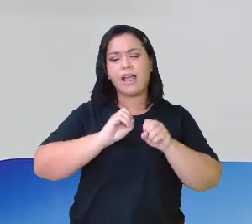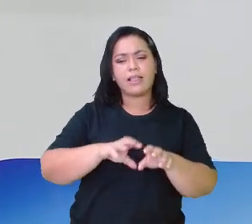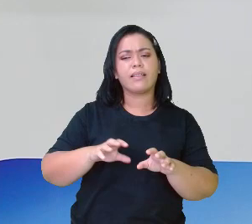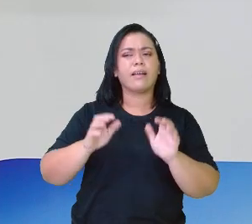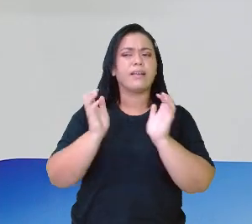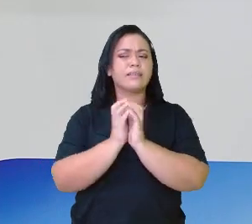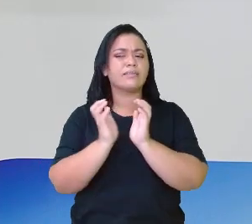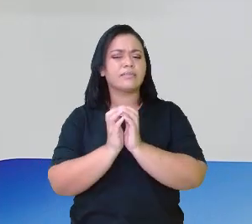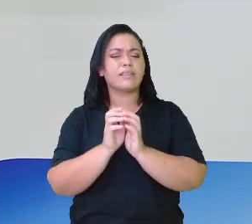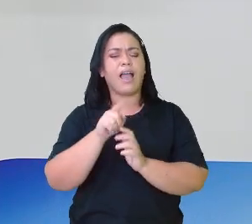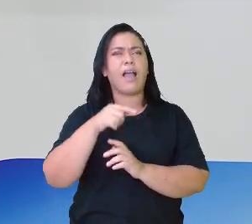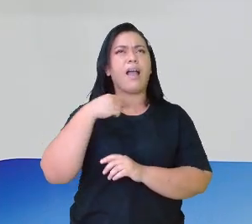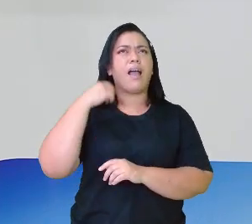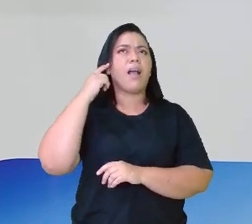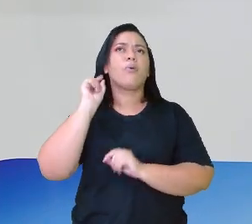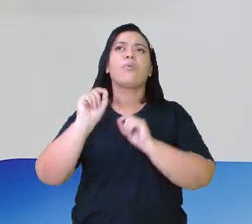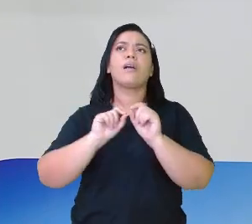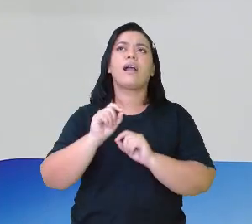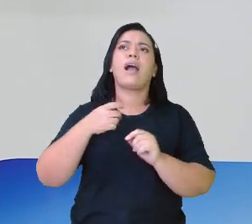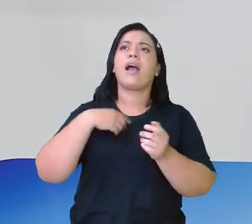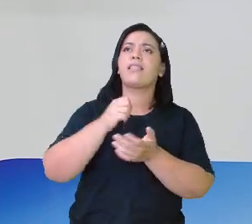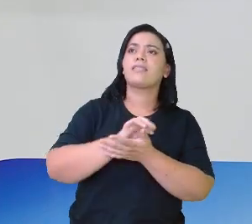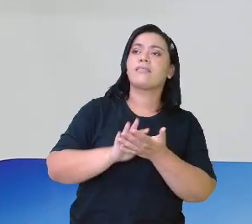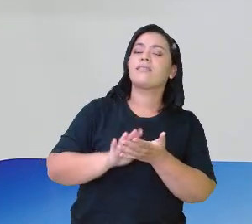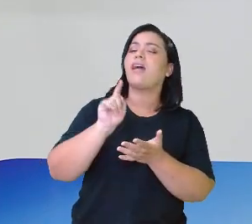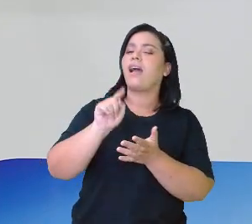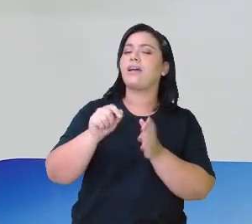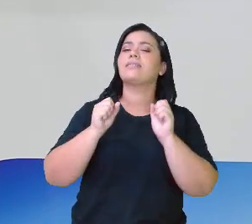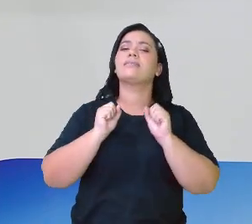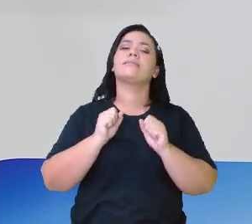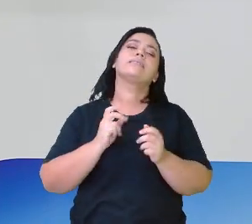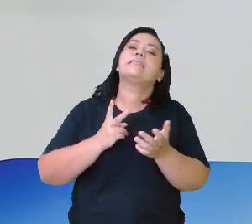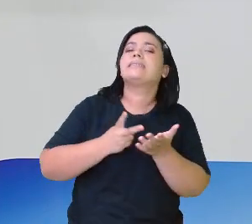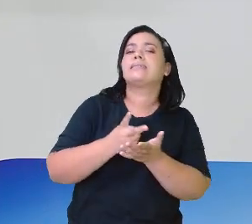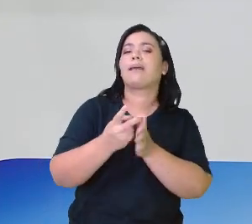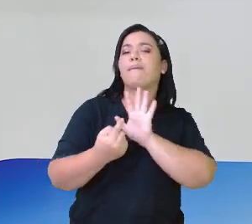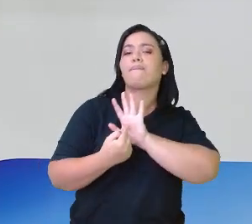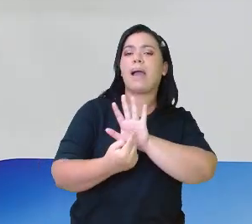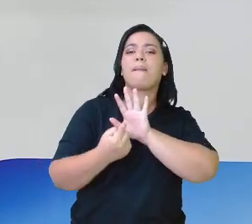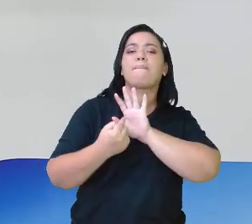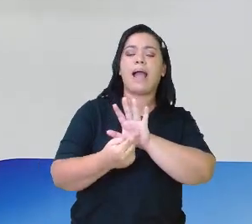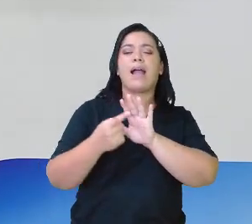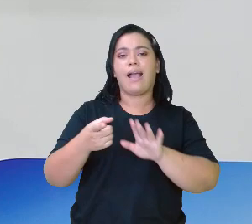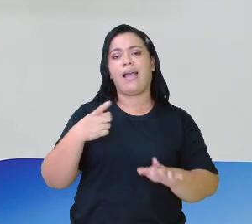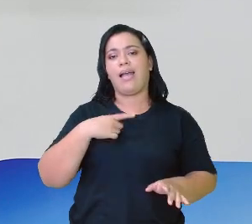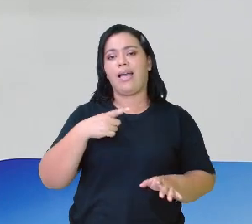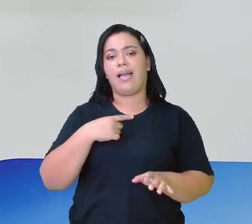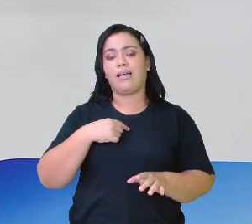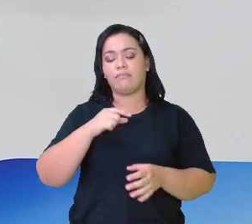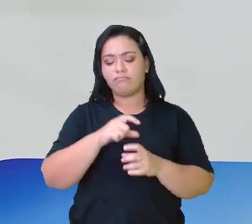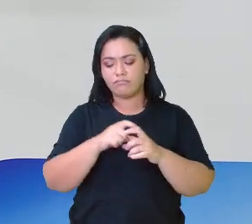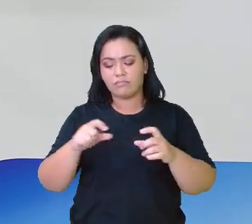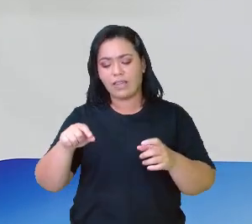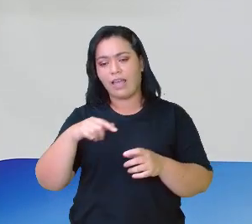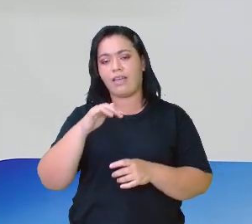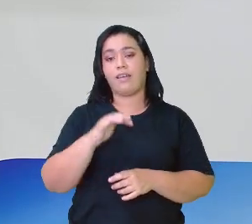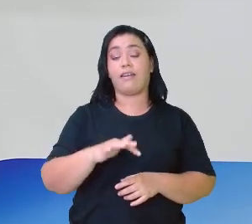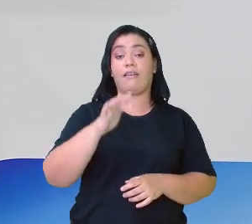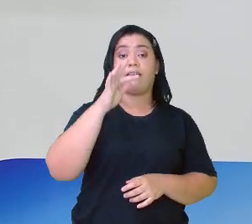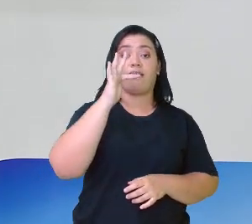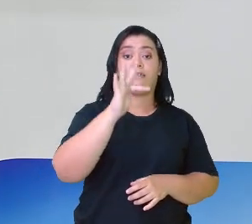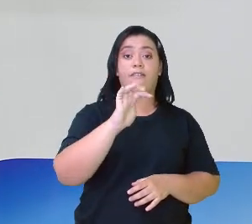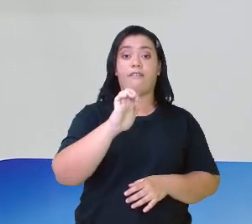você pesquisa aulas, você pesquisa atividades. Então isso vai estar aparecendo com mais frequência aí no seu feed, na sua linha do tempo que a gente